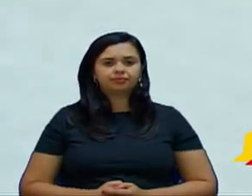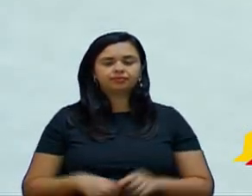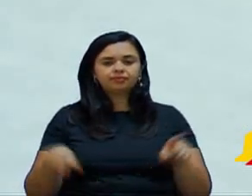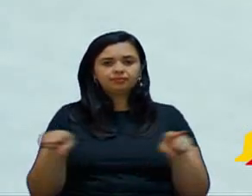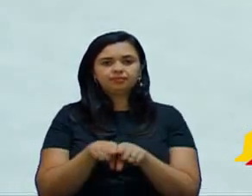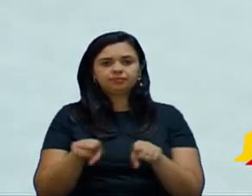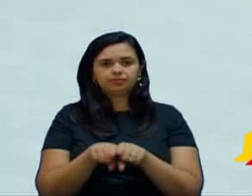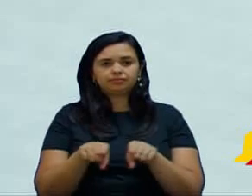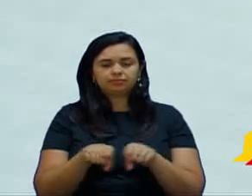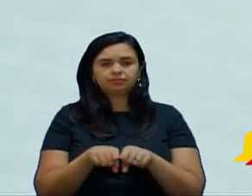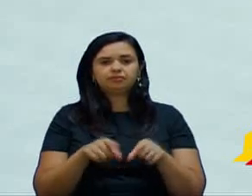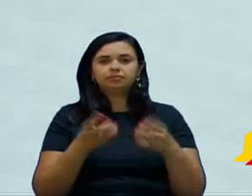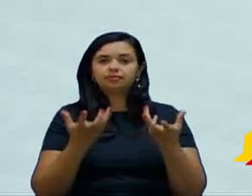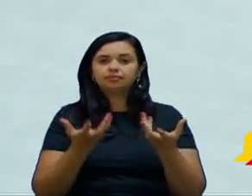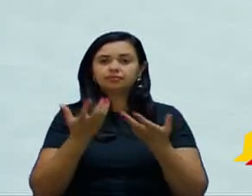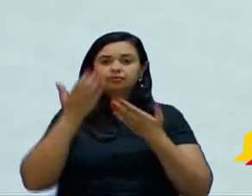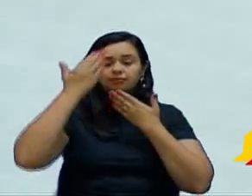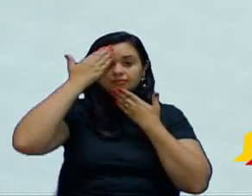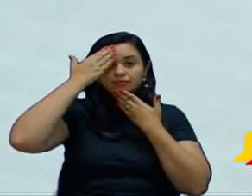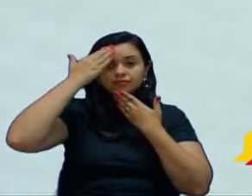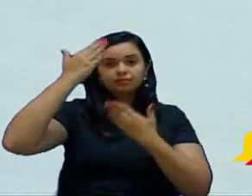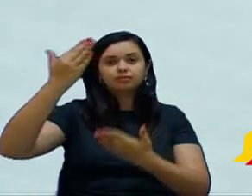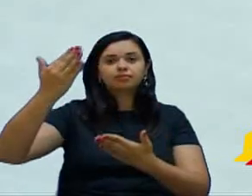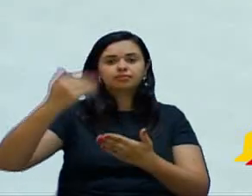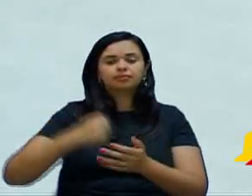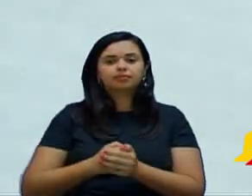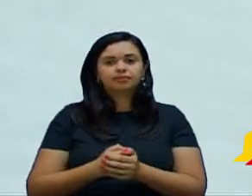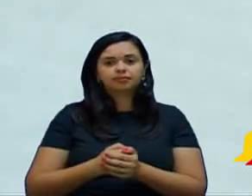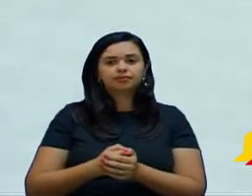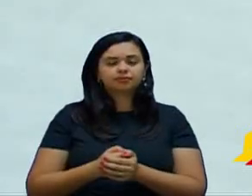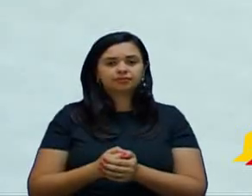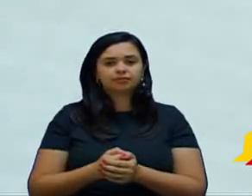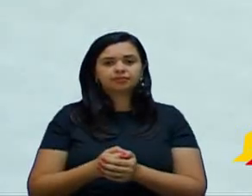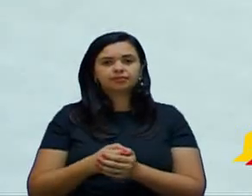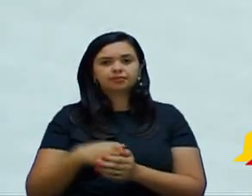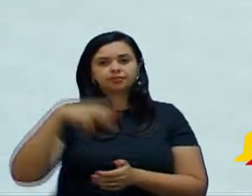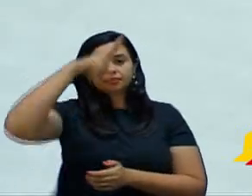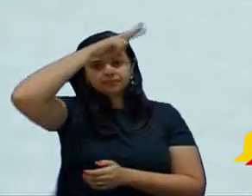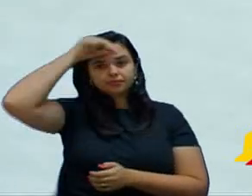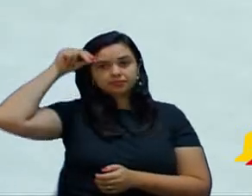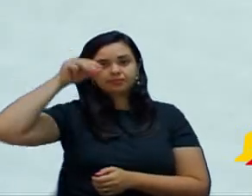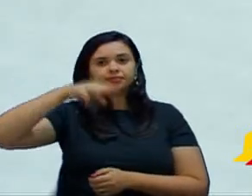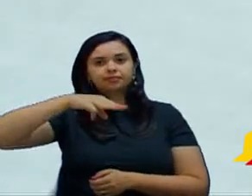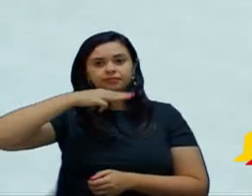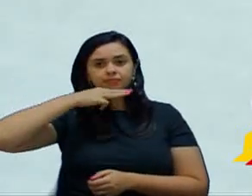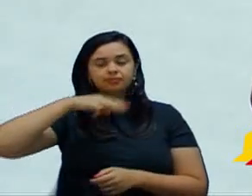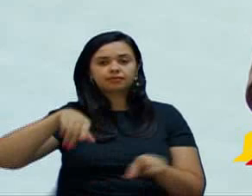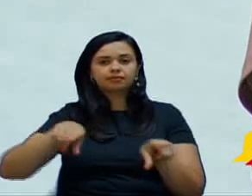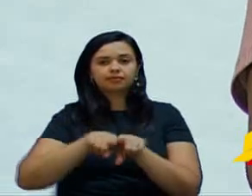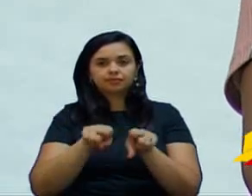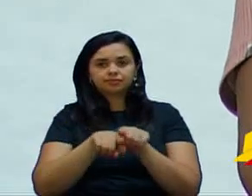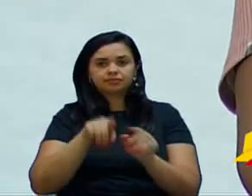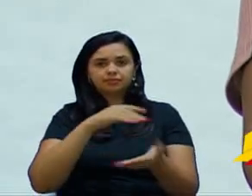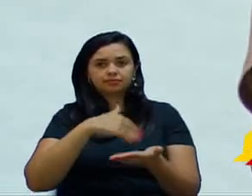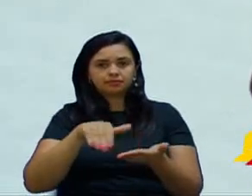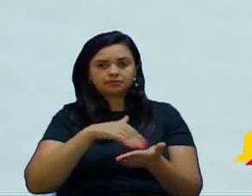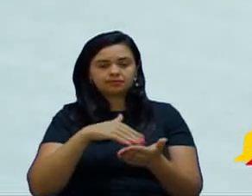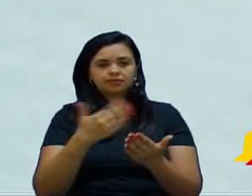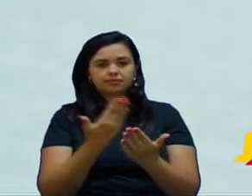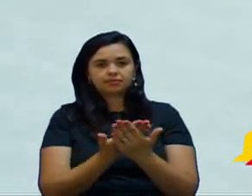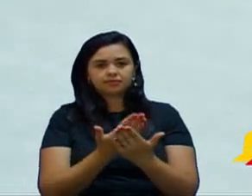Também quero agradecer ao nosso prefeito Rodrigo Manga e à nossa secretária da